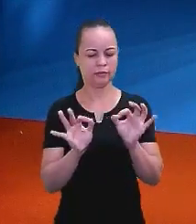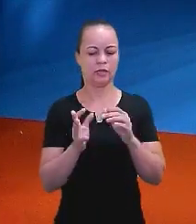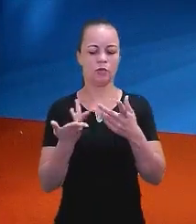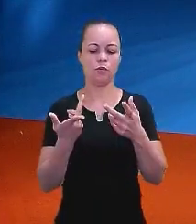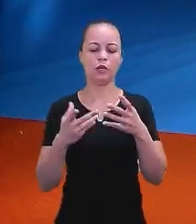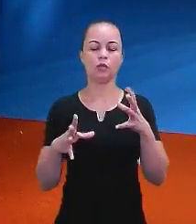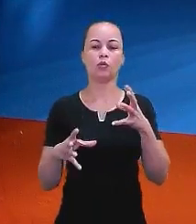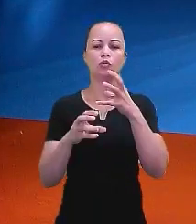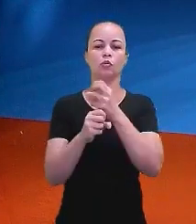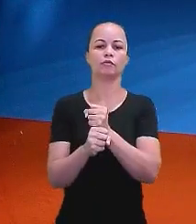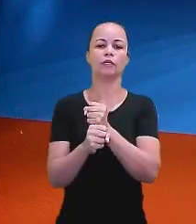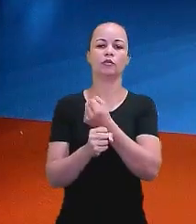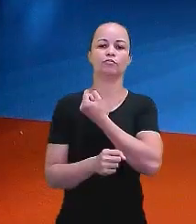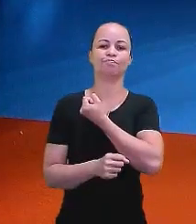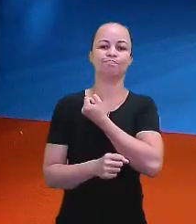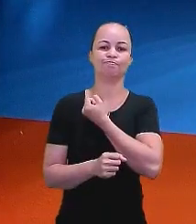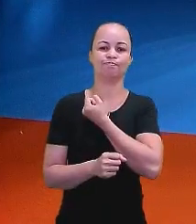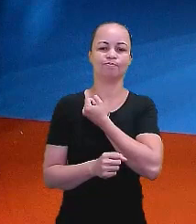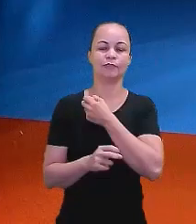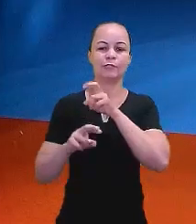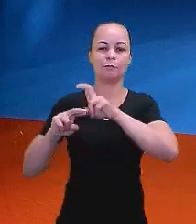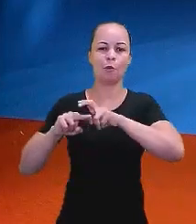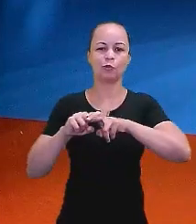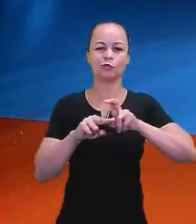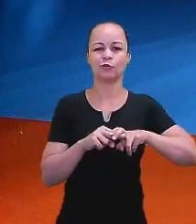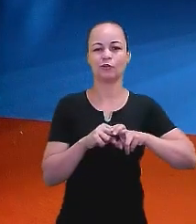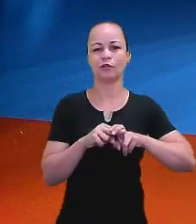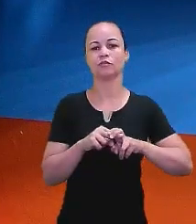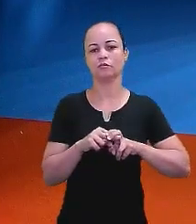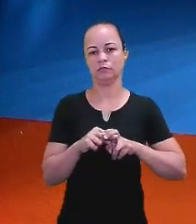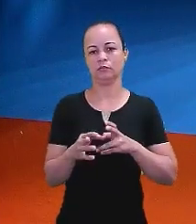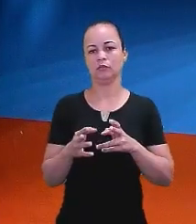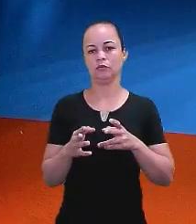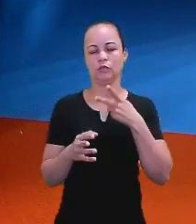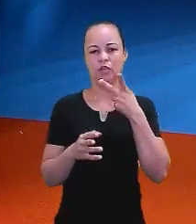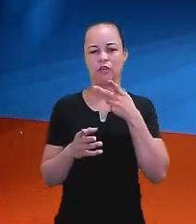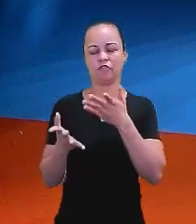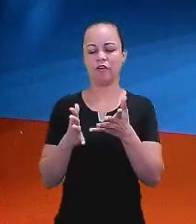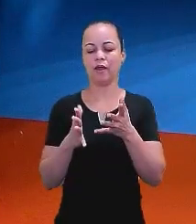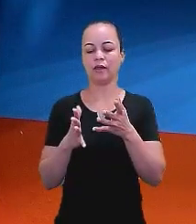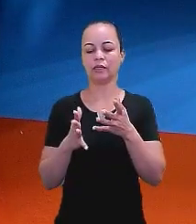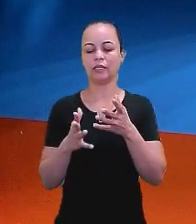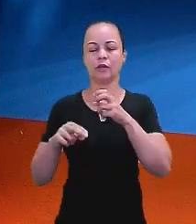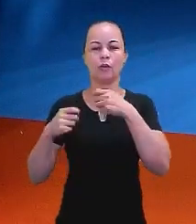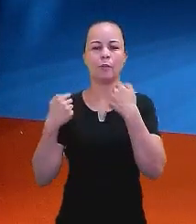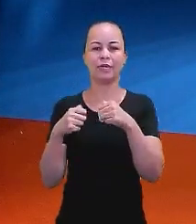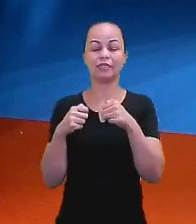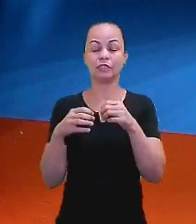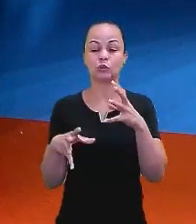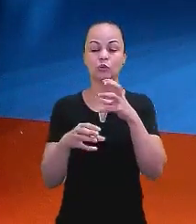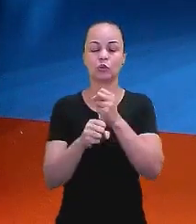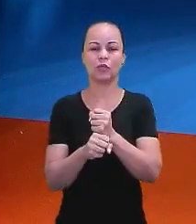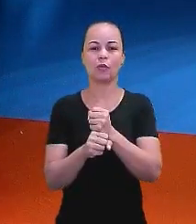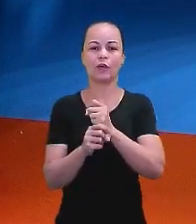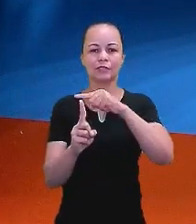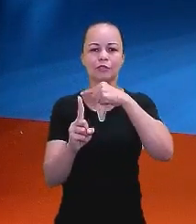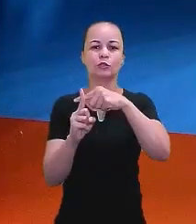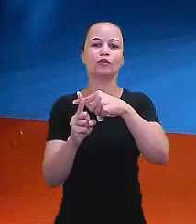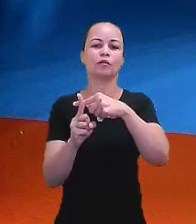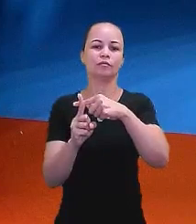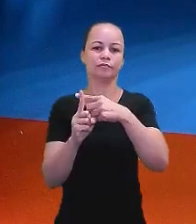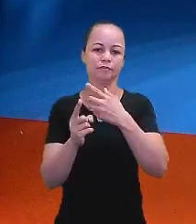total de poltronas. Quando ele diz o número total de poltronas, está dizendo para mim que eu preciso adicionar no